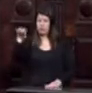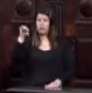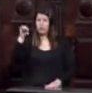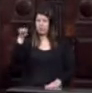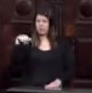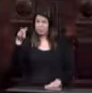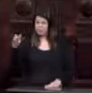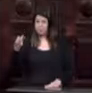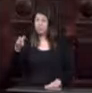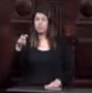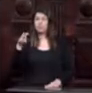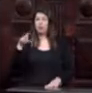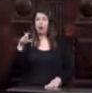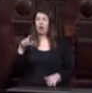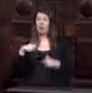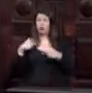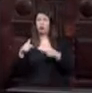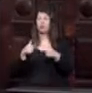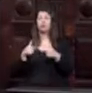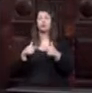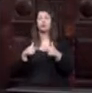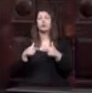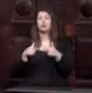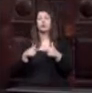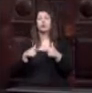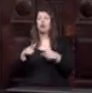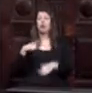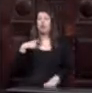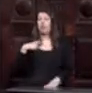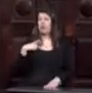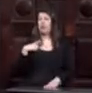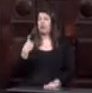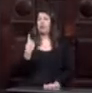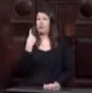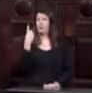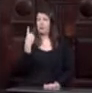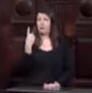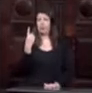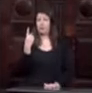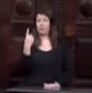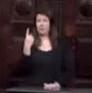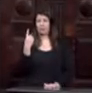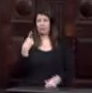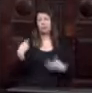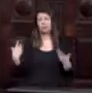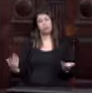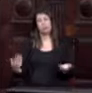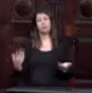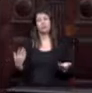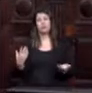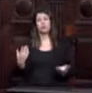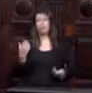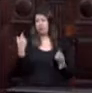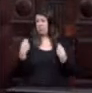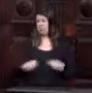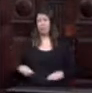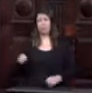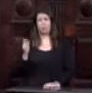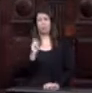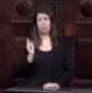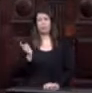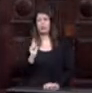99,996% das ações, ela tem imunidade tributária. Isto é, não